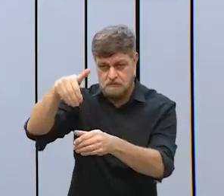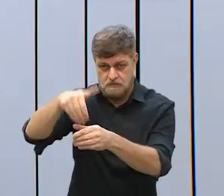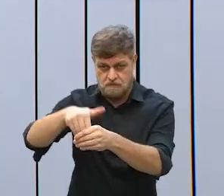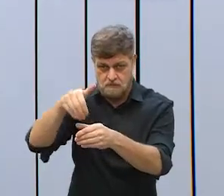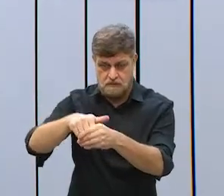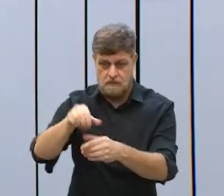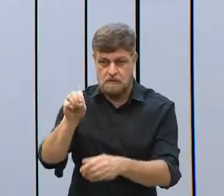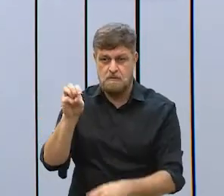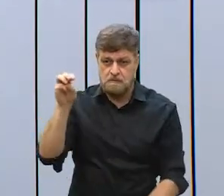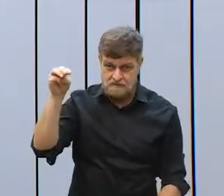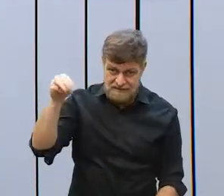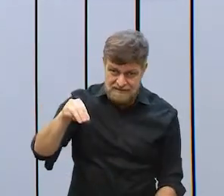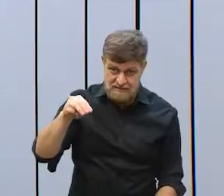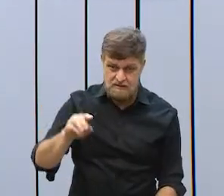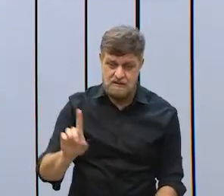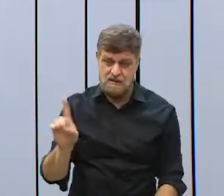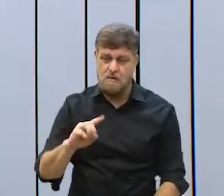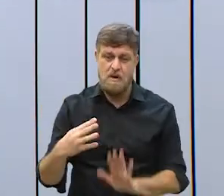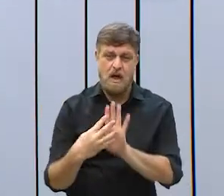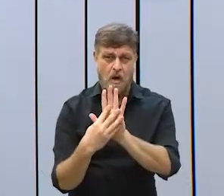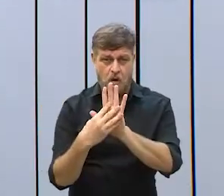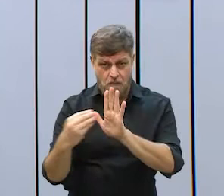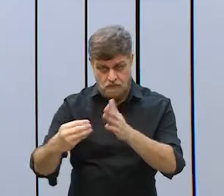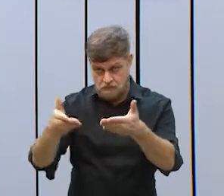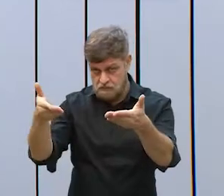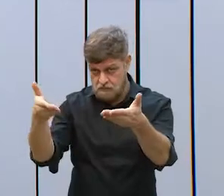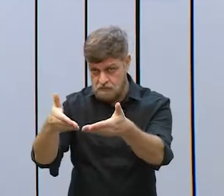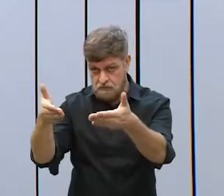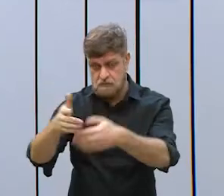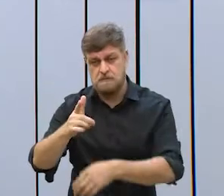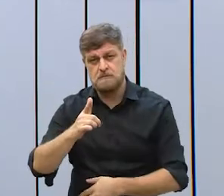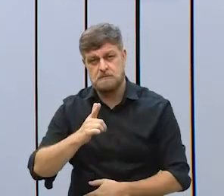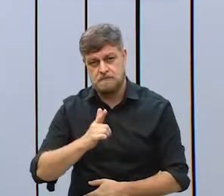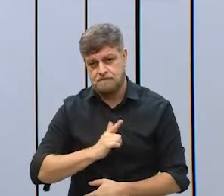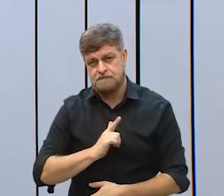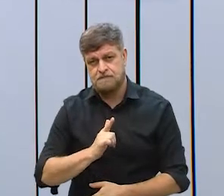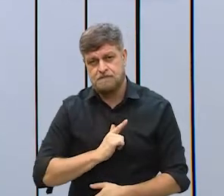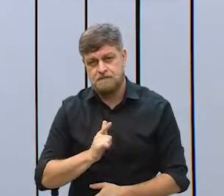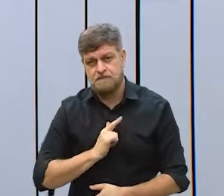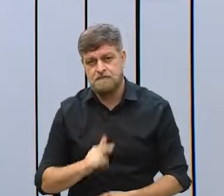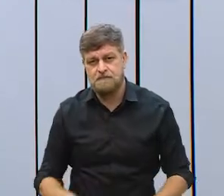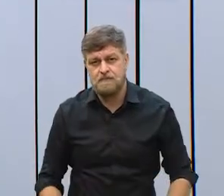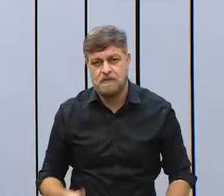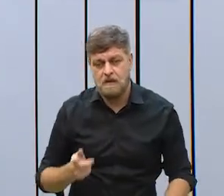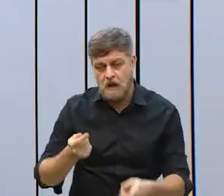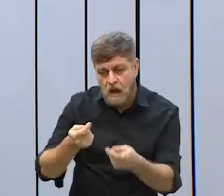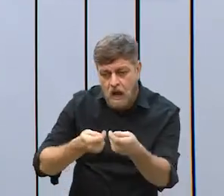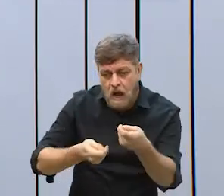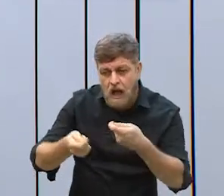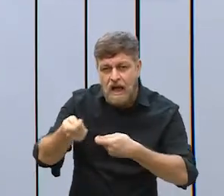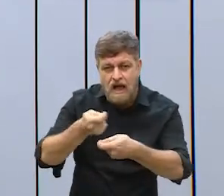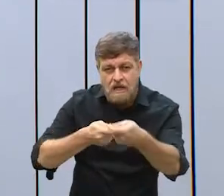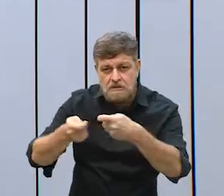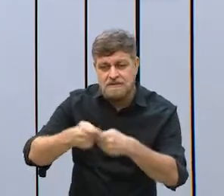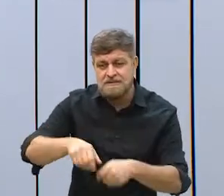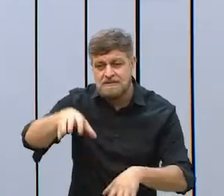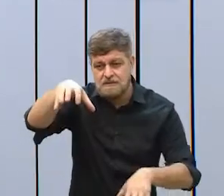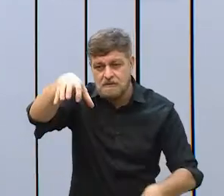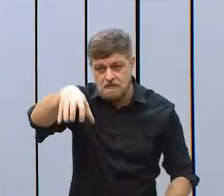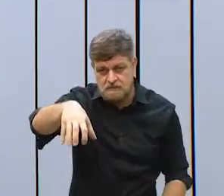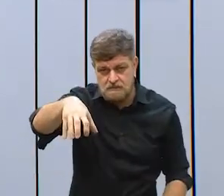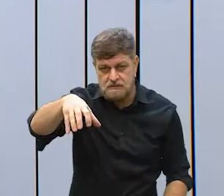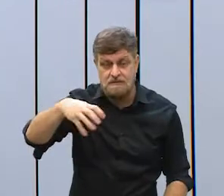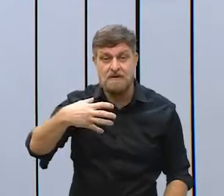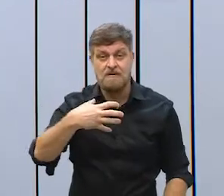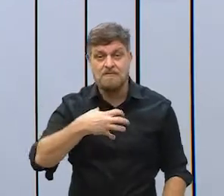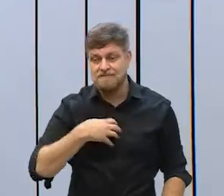sim, não é esse modelo que nós temos hoje. Esse modelo de distrito, de administração de distrito, eu acho que é uma maneira